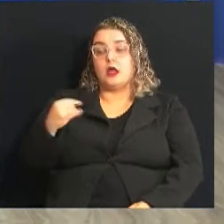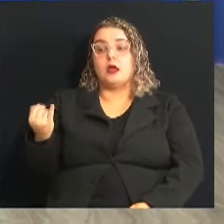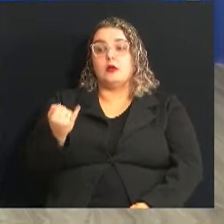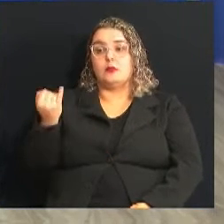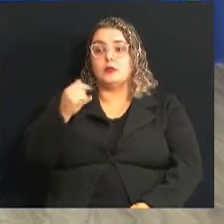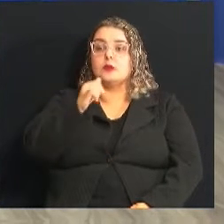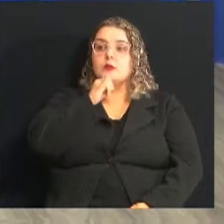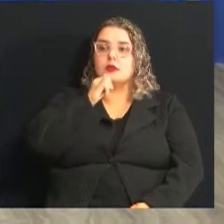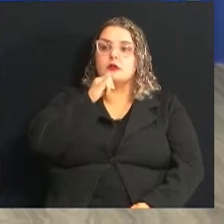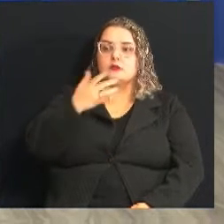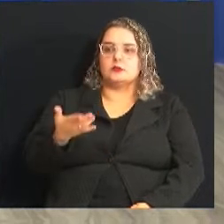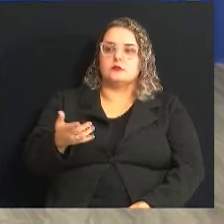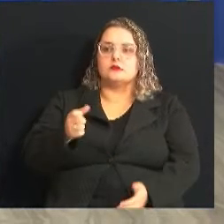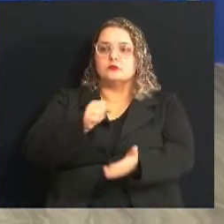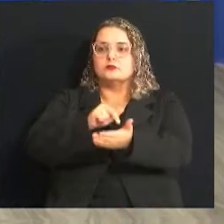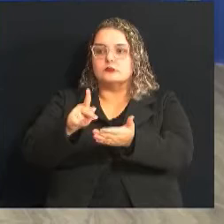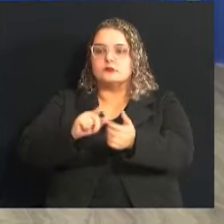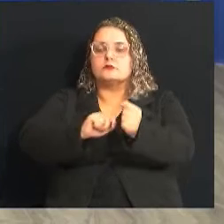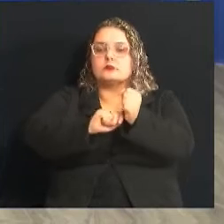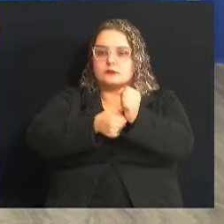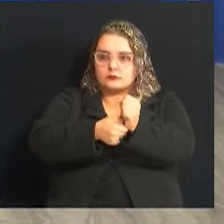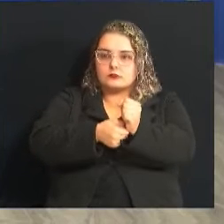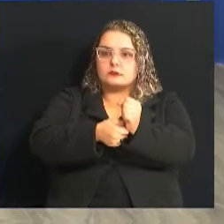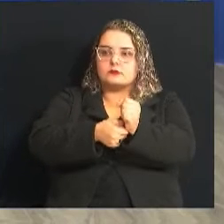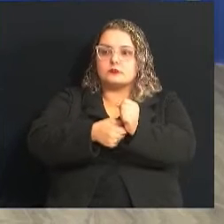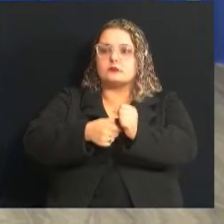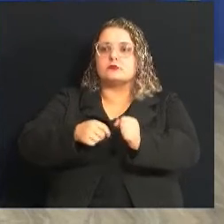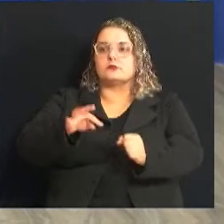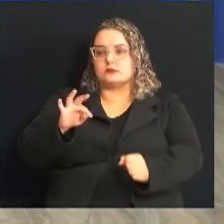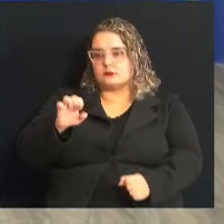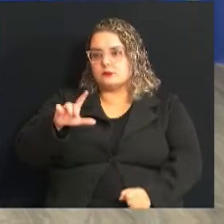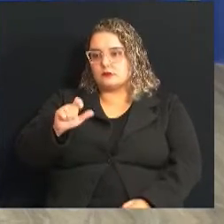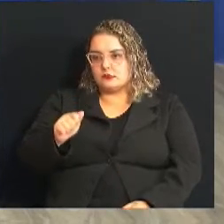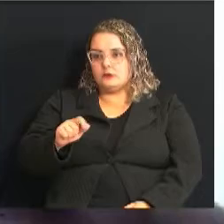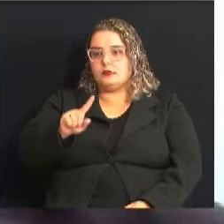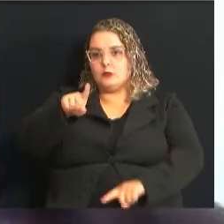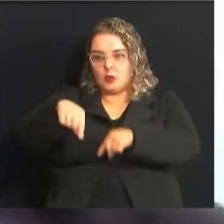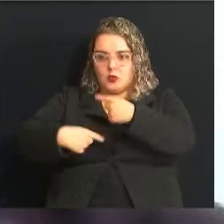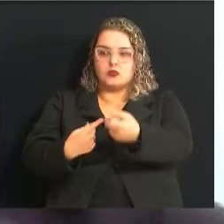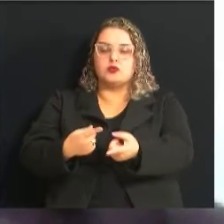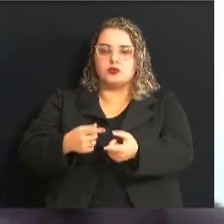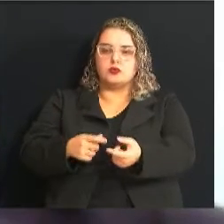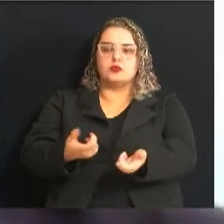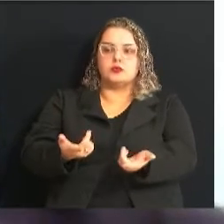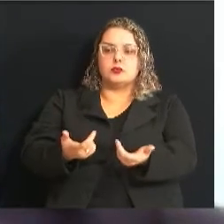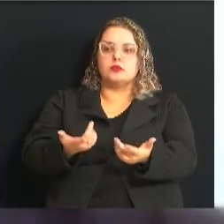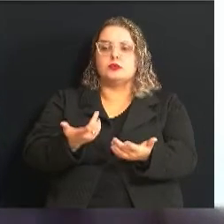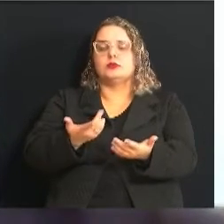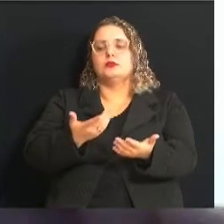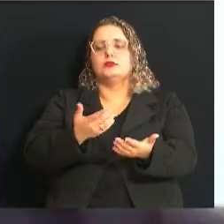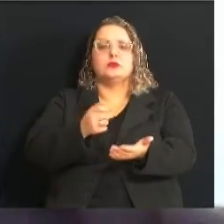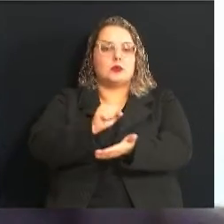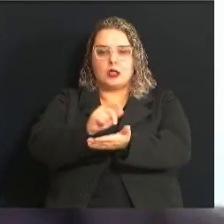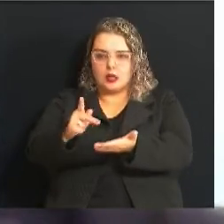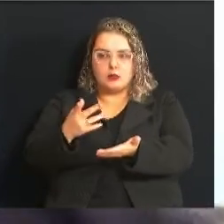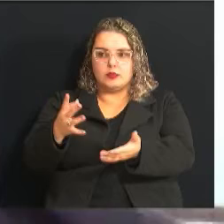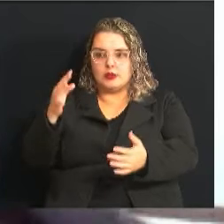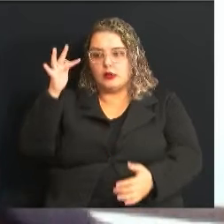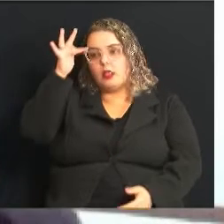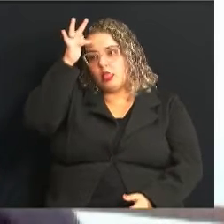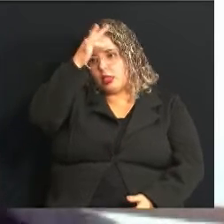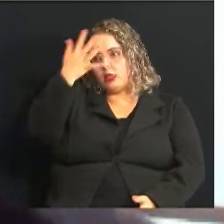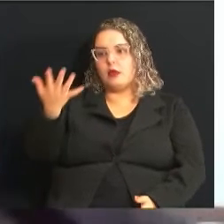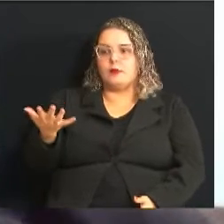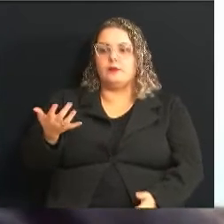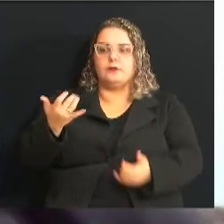exemplo, os aplicativos de bloqueio de tela ou de bloqueio de outros aplicativos, né, os aplicativos da distração, eu geralmente